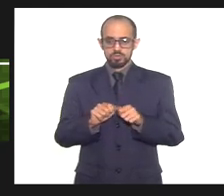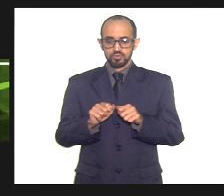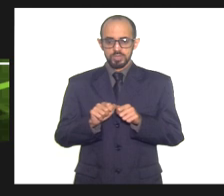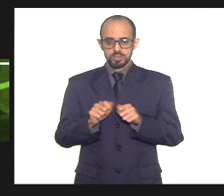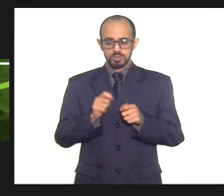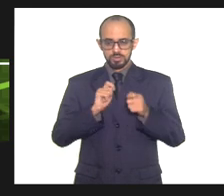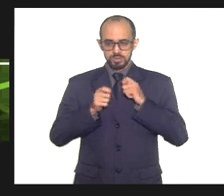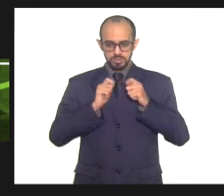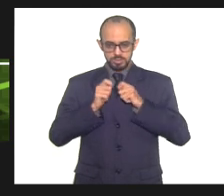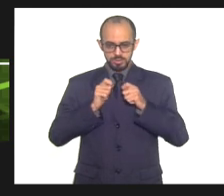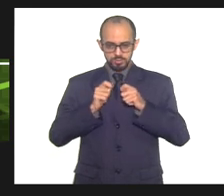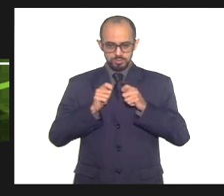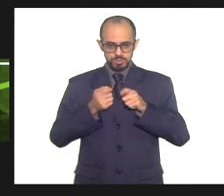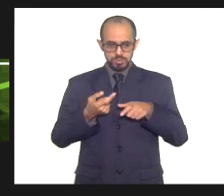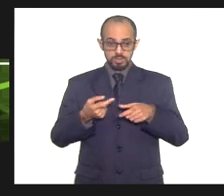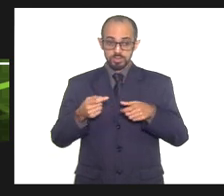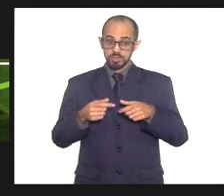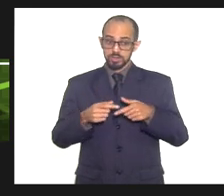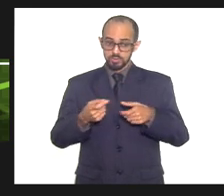de concessão,